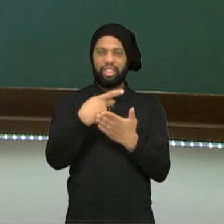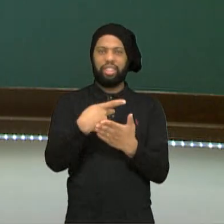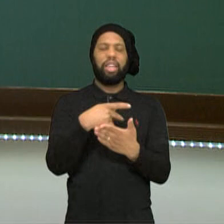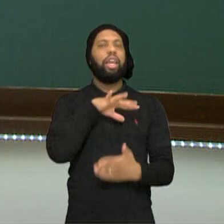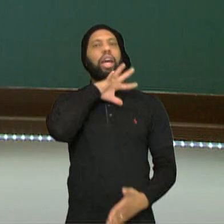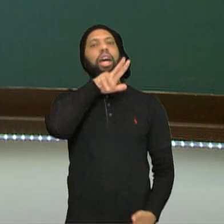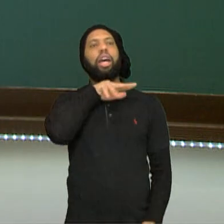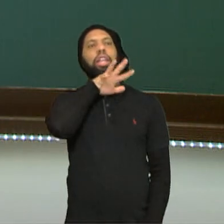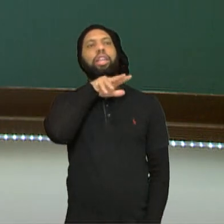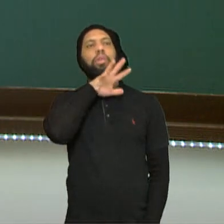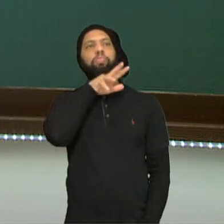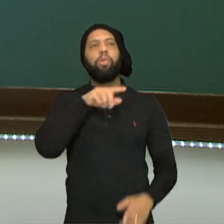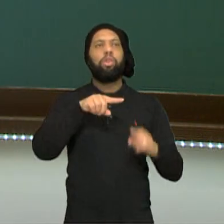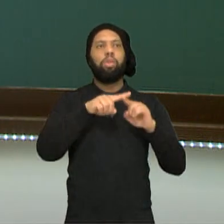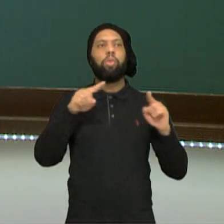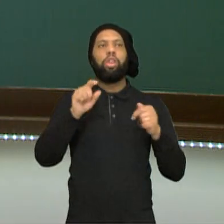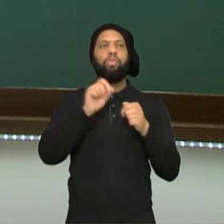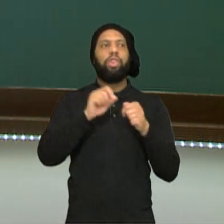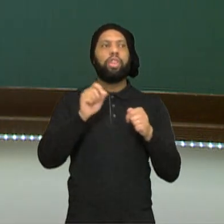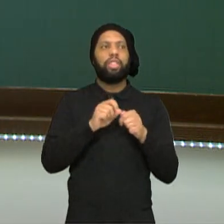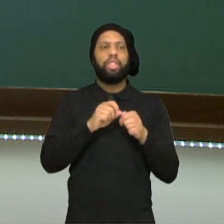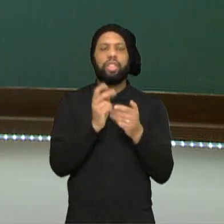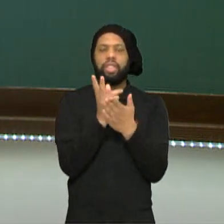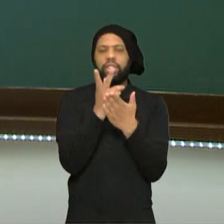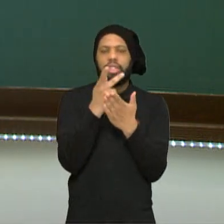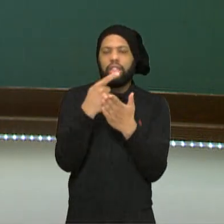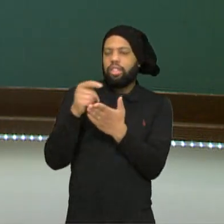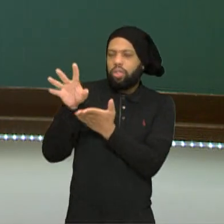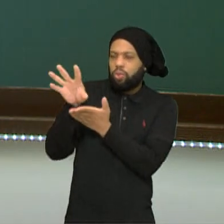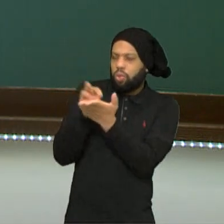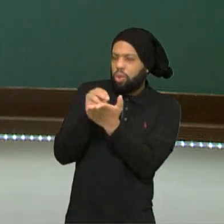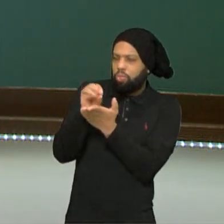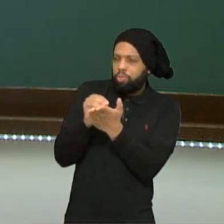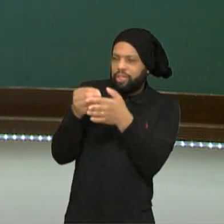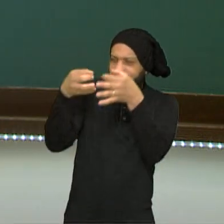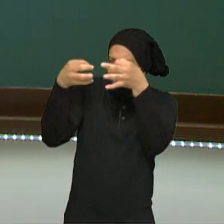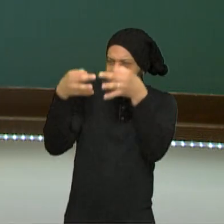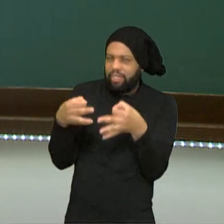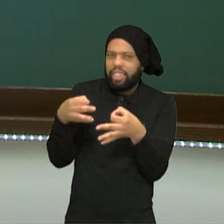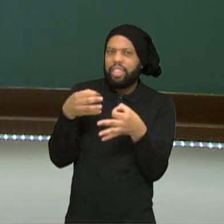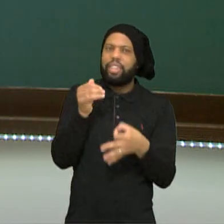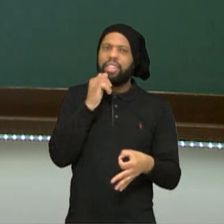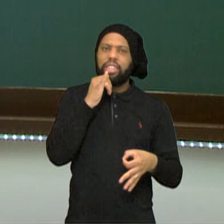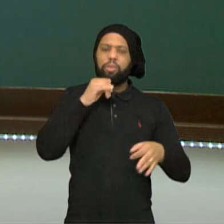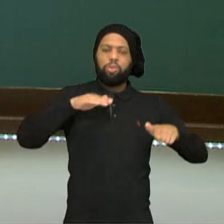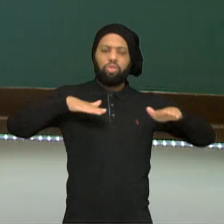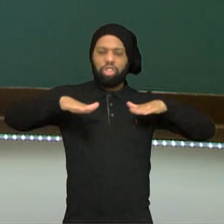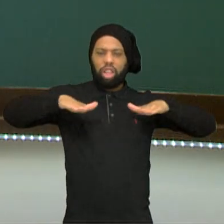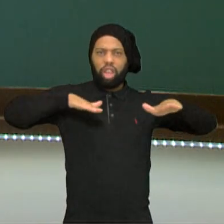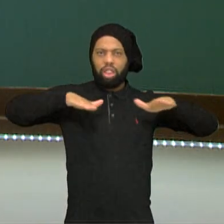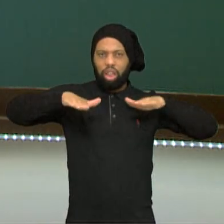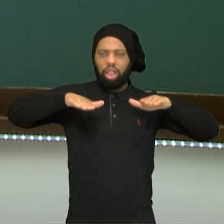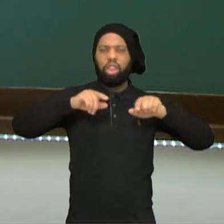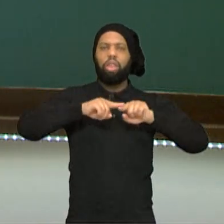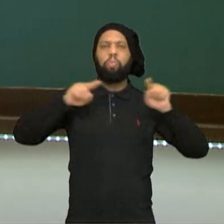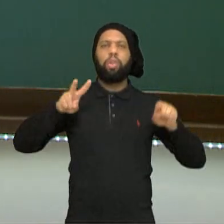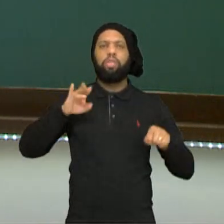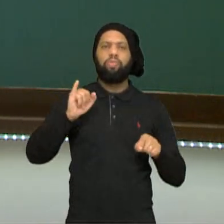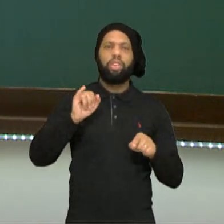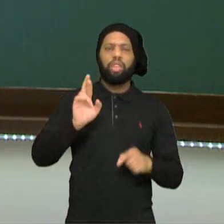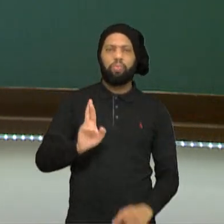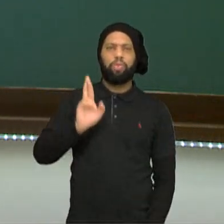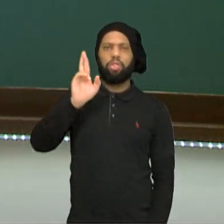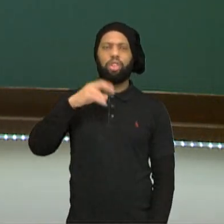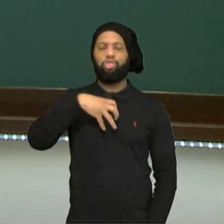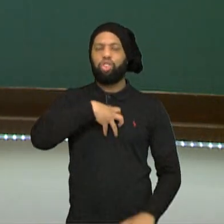sua padronagem, mas eles não vão representar desenhando de forma ali realista, um jacaré, né? Eles vão representar de forma